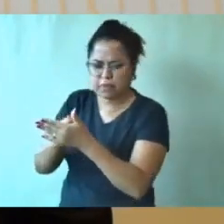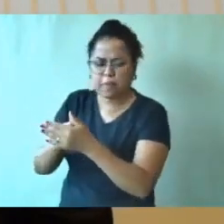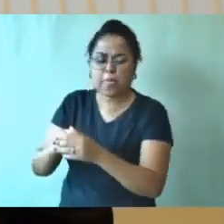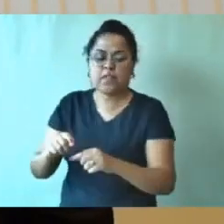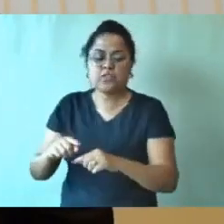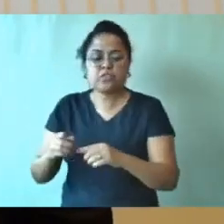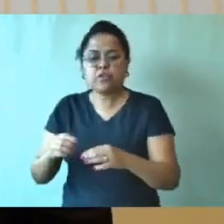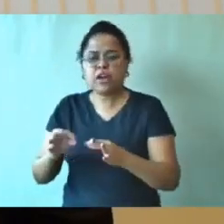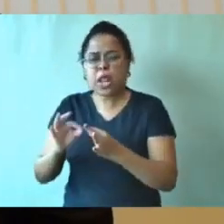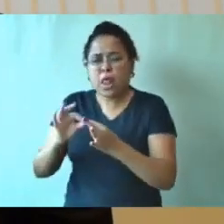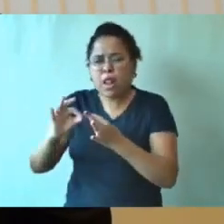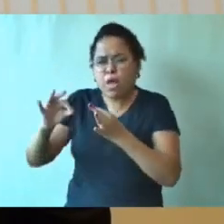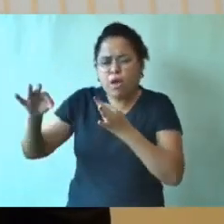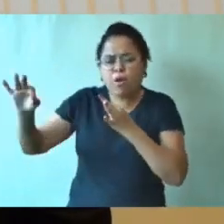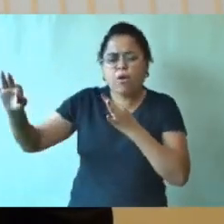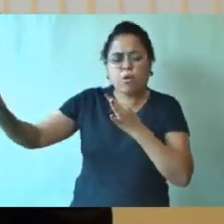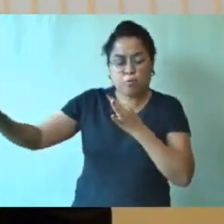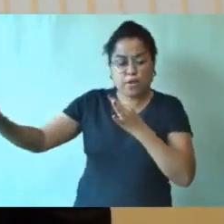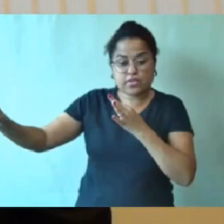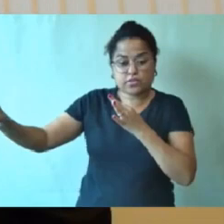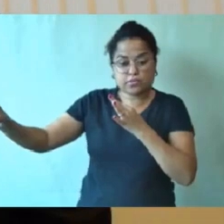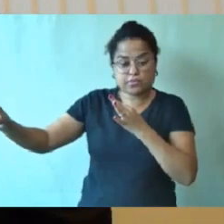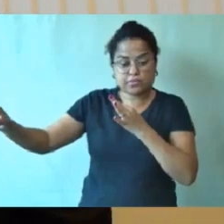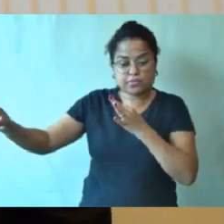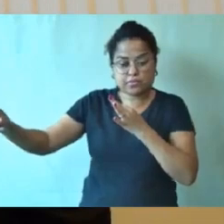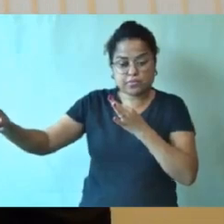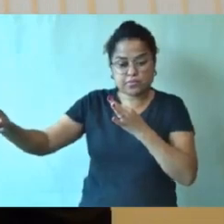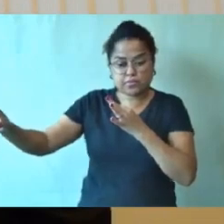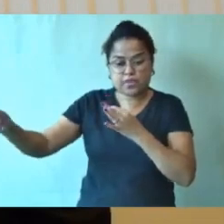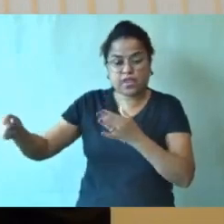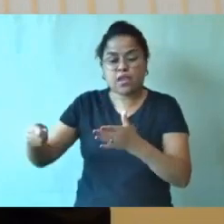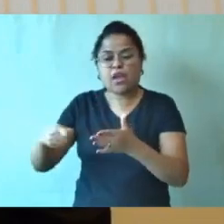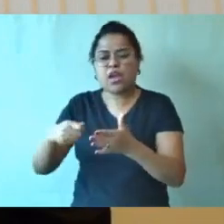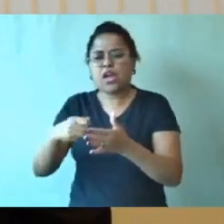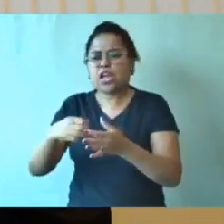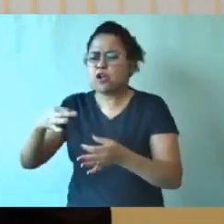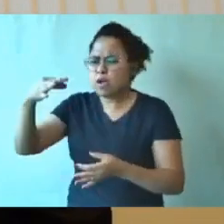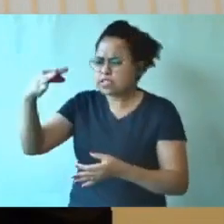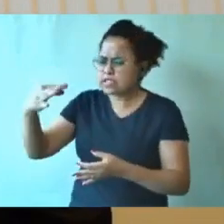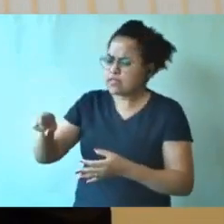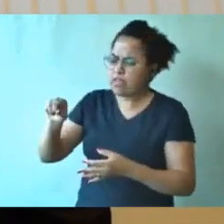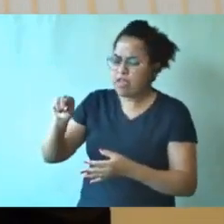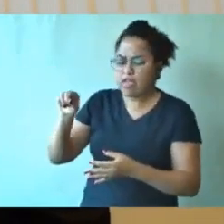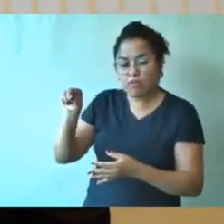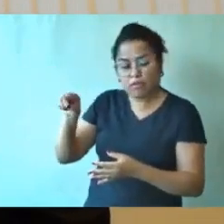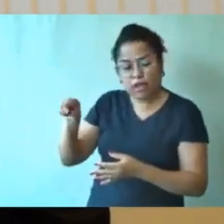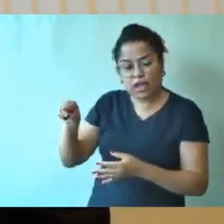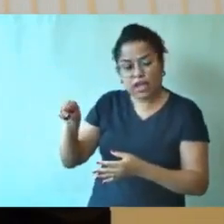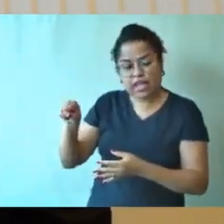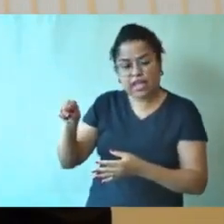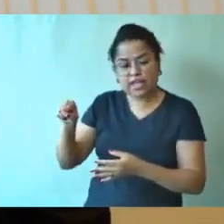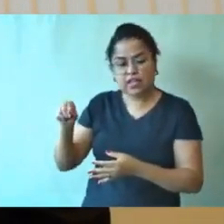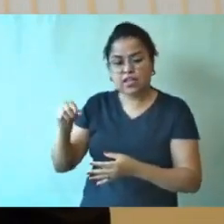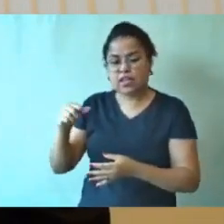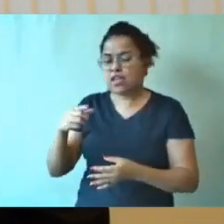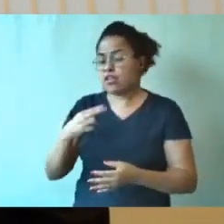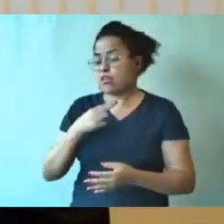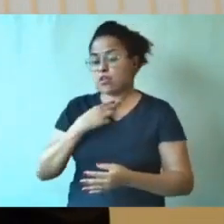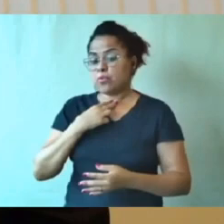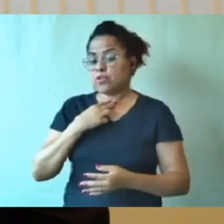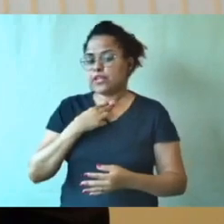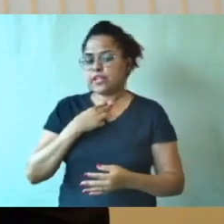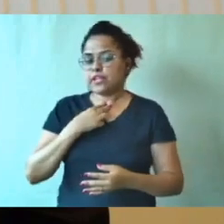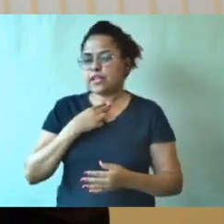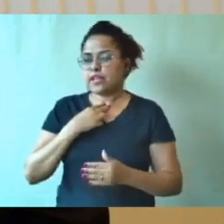de longo prazo. Aí eu acertei isso com a Torres, dependendo que eu não poderia mais crescer